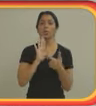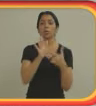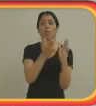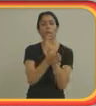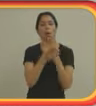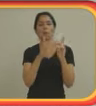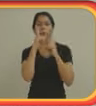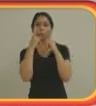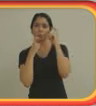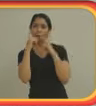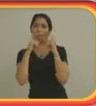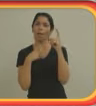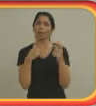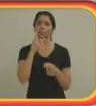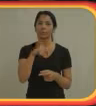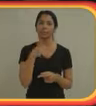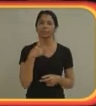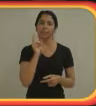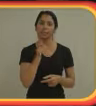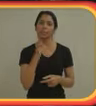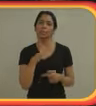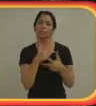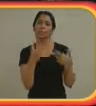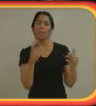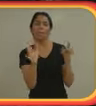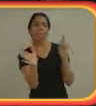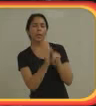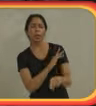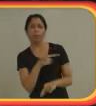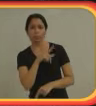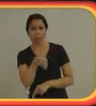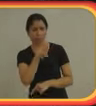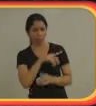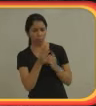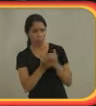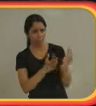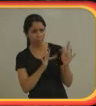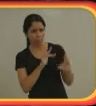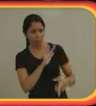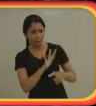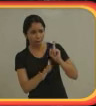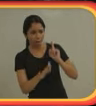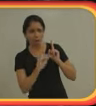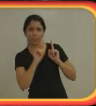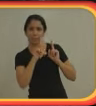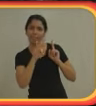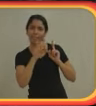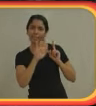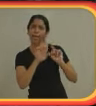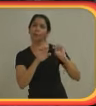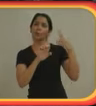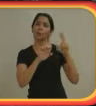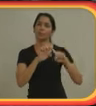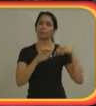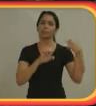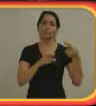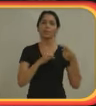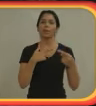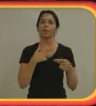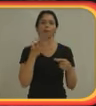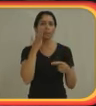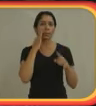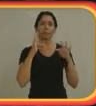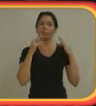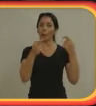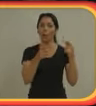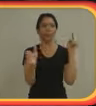demonstrar em Dar um alguns beijo, gestos, né? sabe? Não, e existe sempre aquela pergunta assim que eles fazem. Vocês começaram a namorar antes do acidente ou é. depois? Sabe? Todo mundo Eu